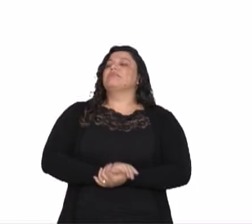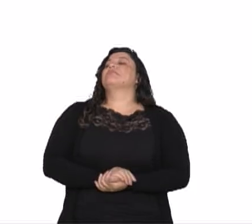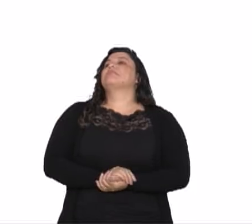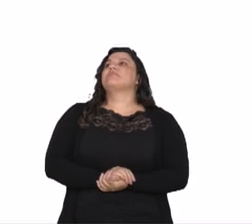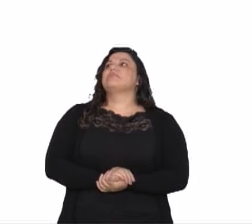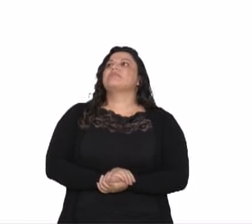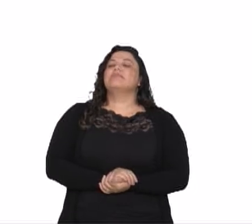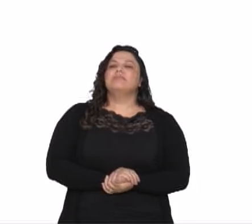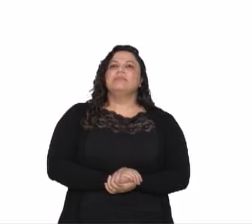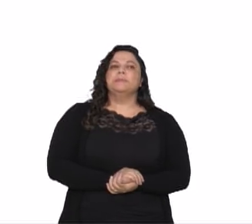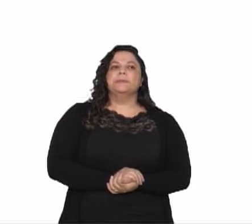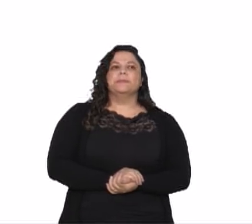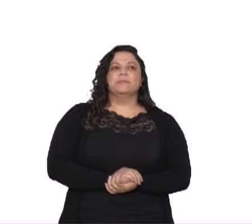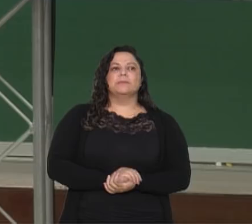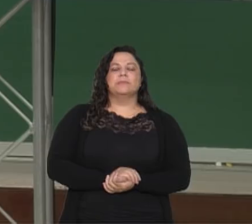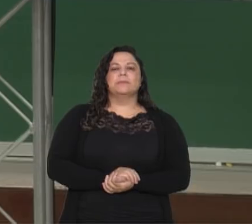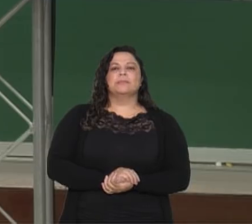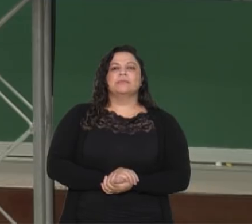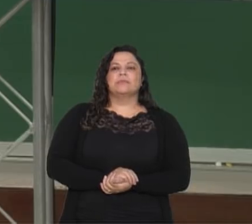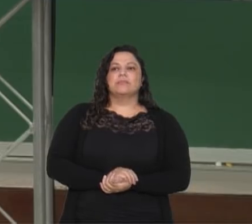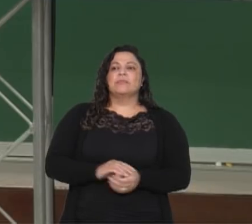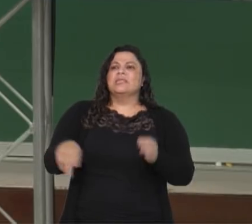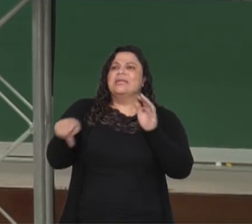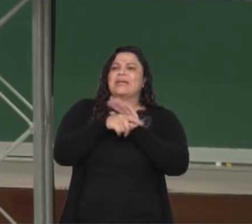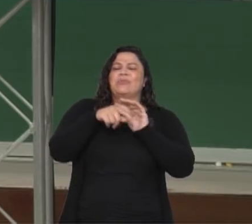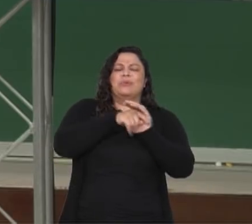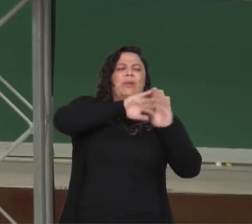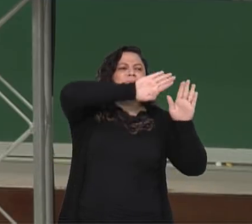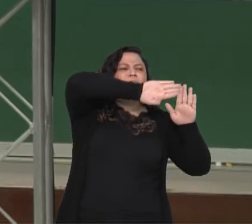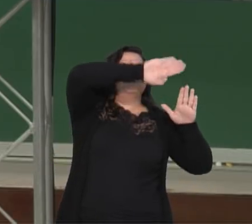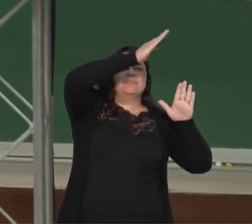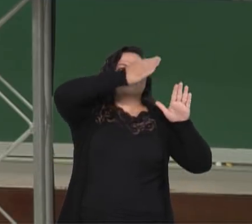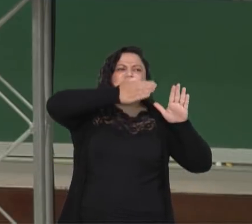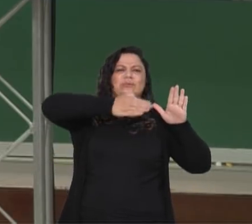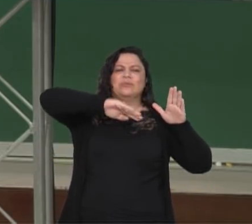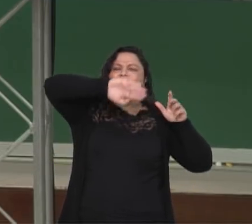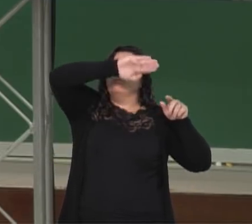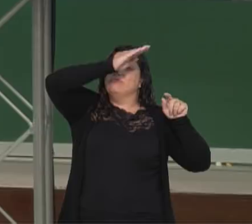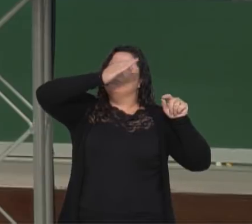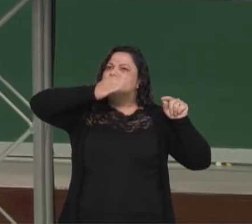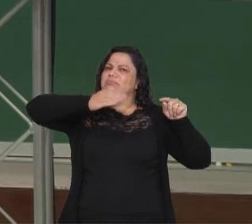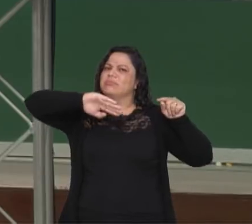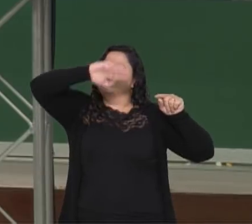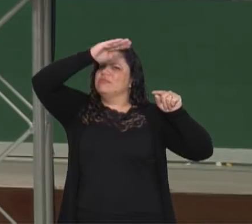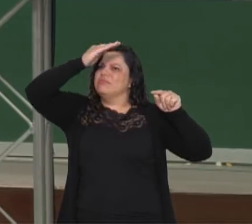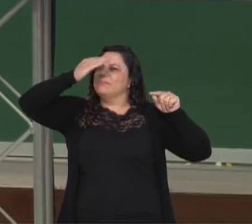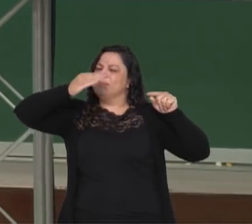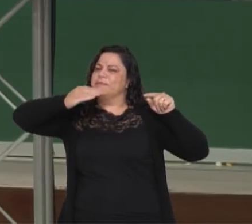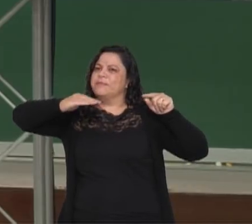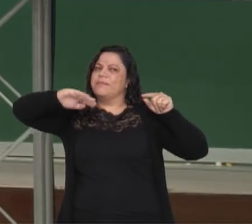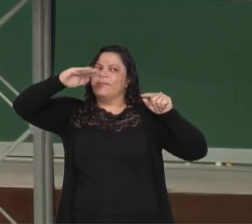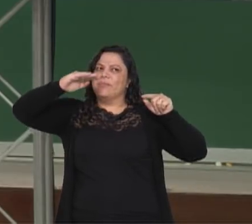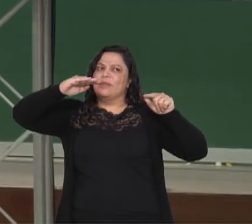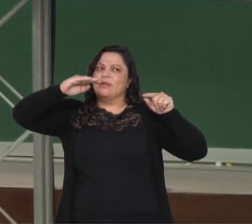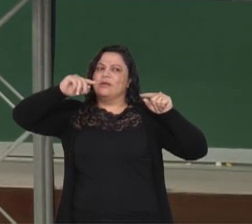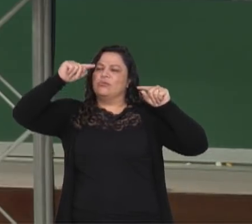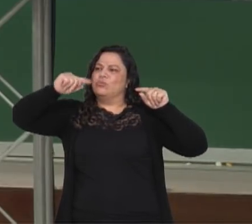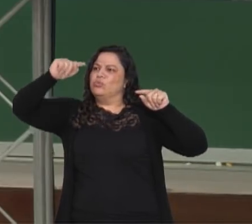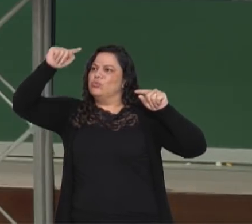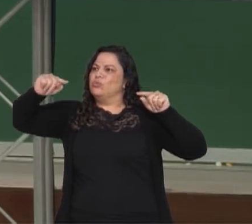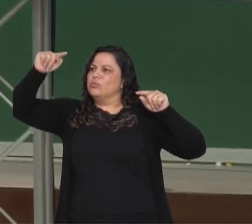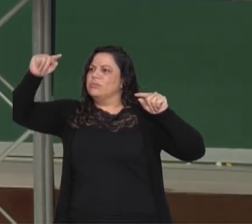é uma questão presente na própria onda sonora, como se fosse o formato que a onda propaga